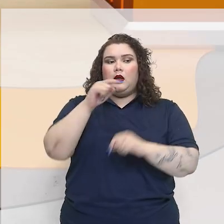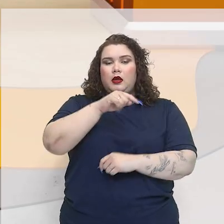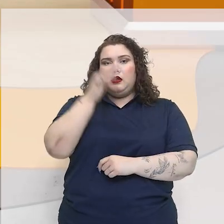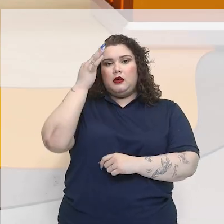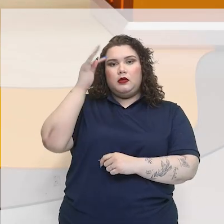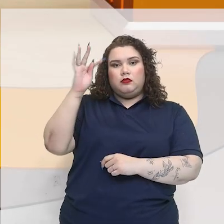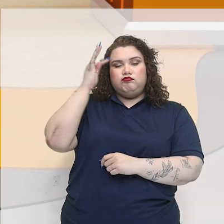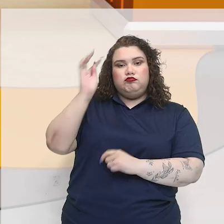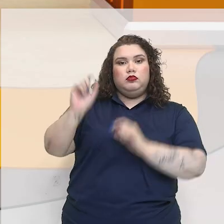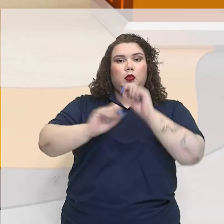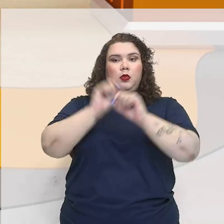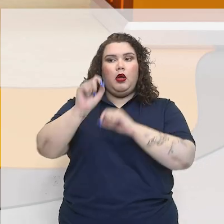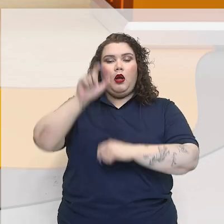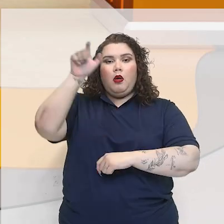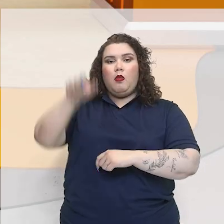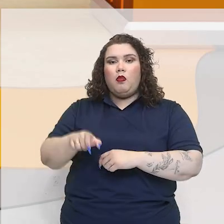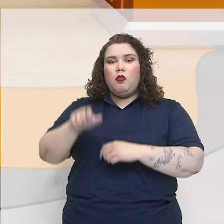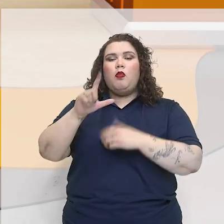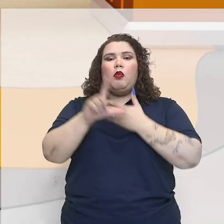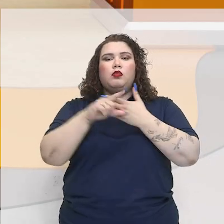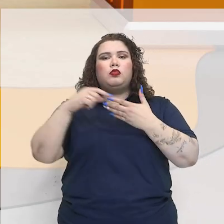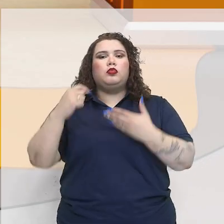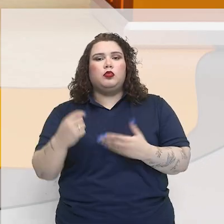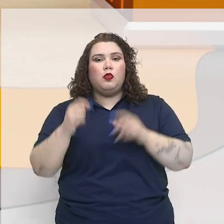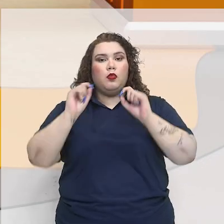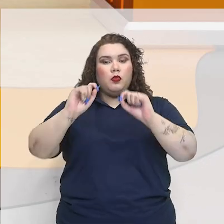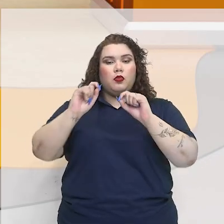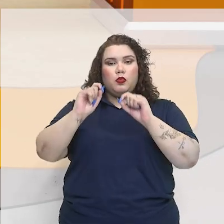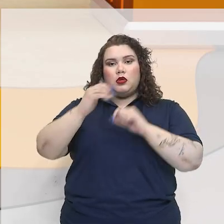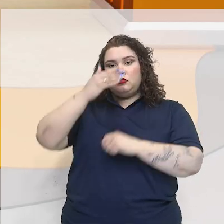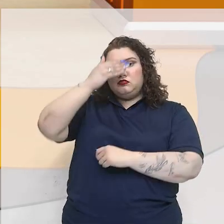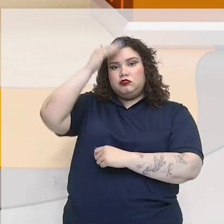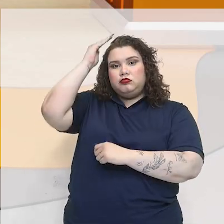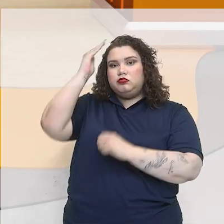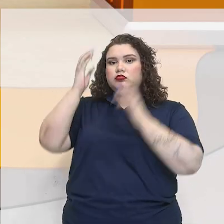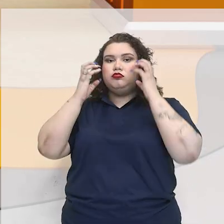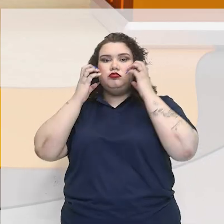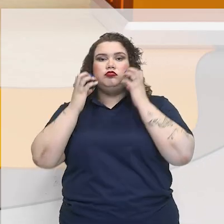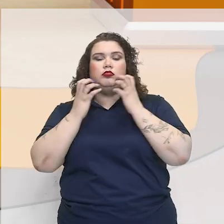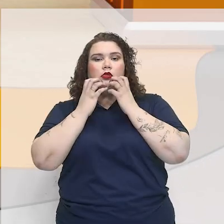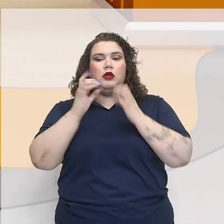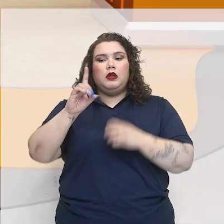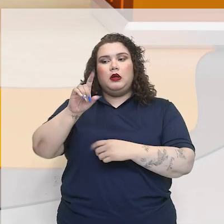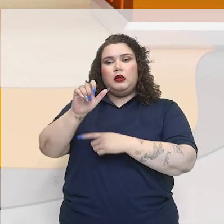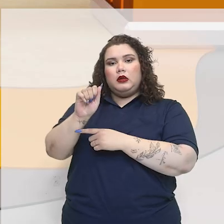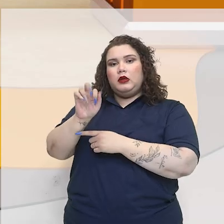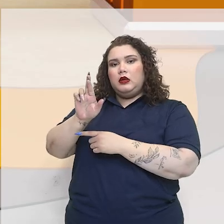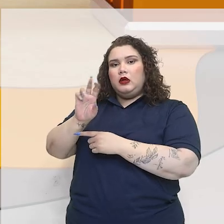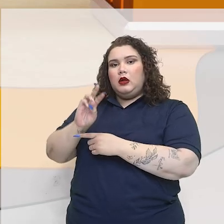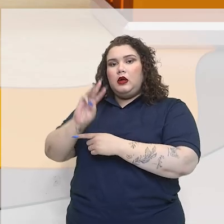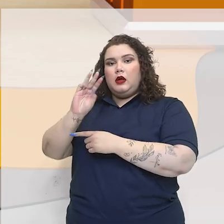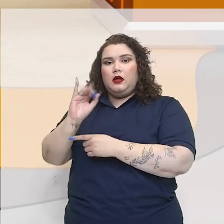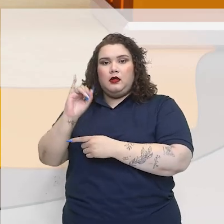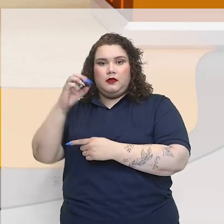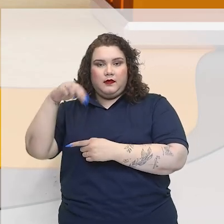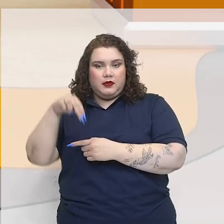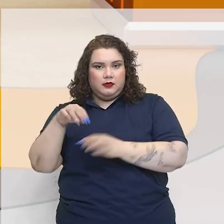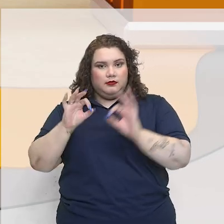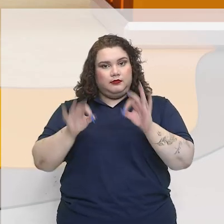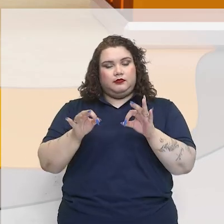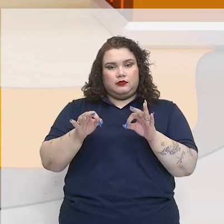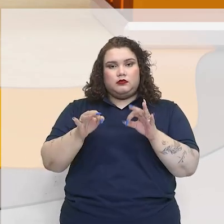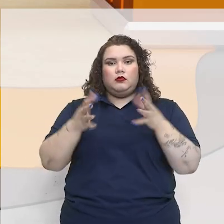Charles Darwin, tá? É a mais aceita cientificamente, ok? O que, teoricamente, não invalida a